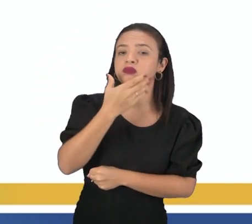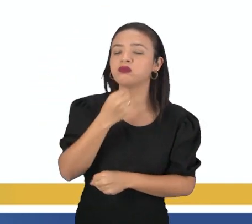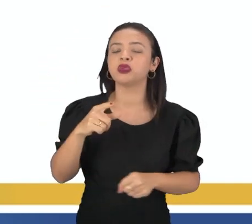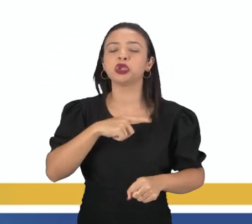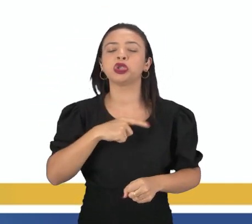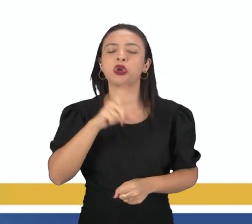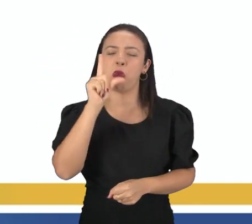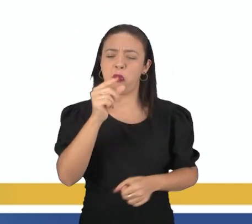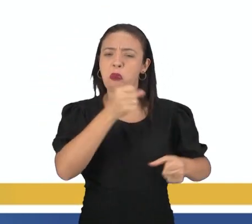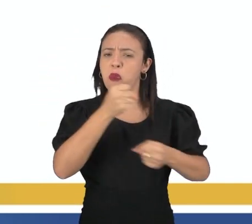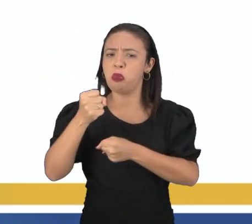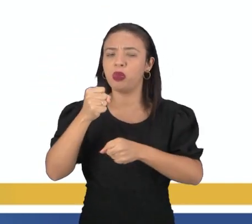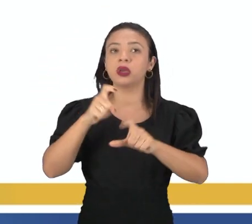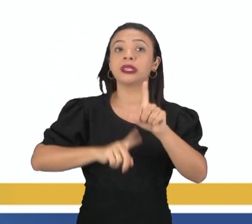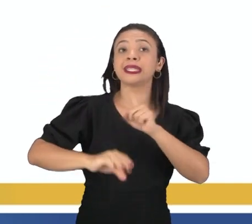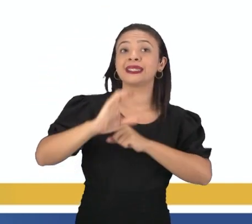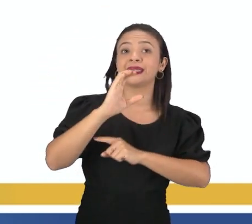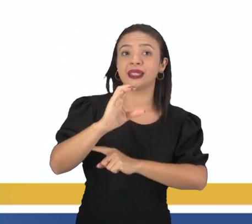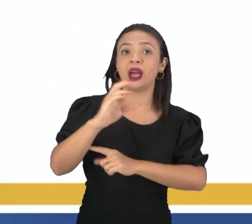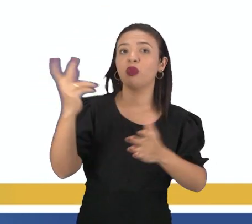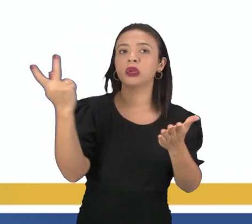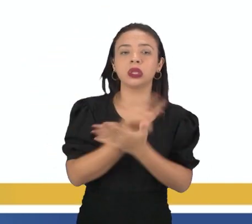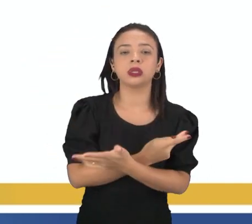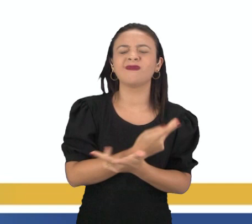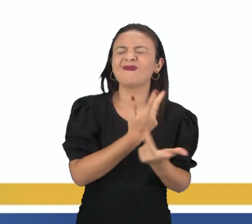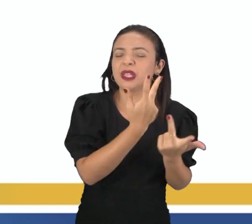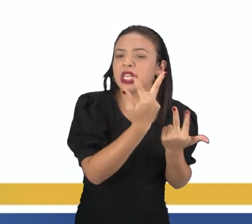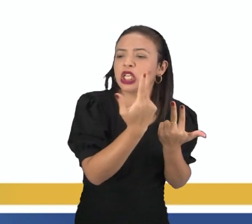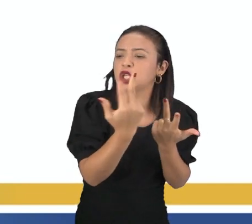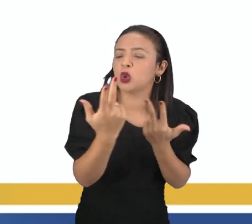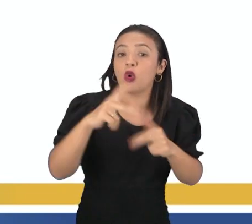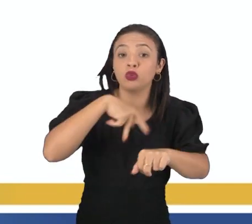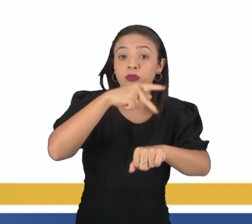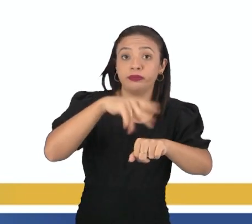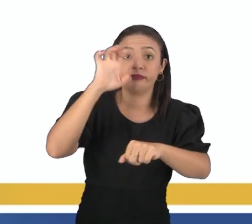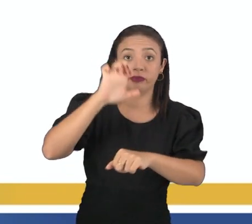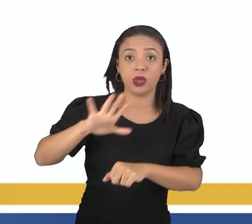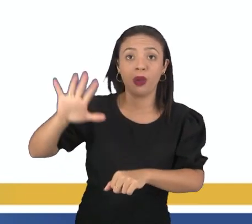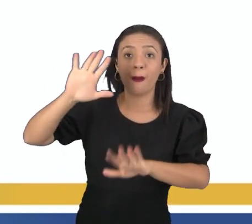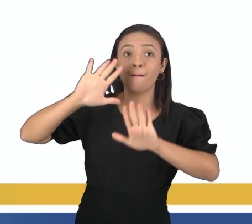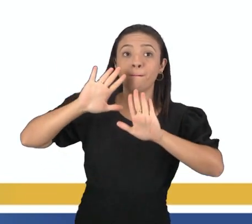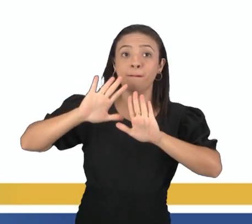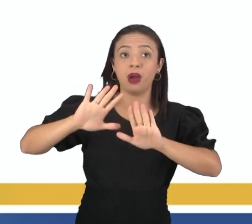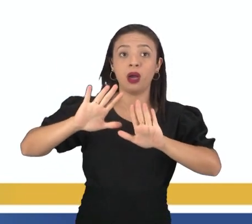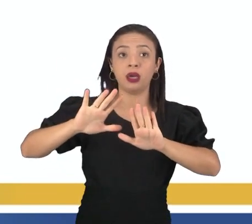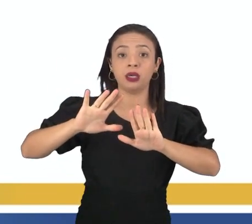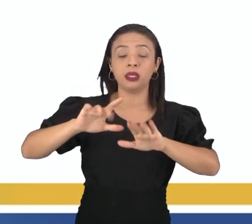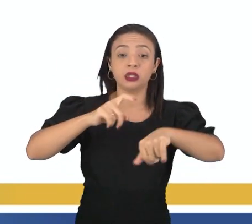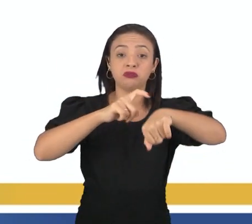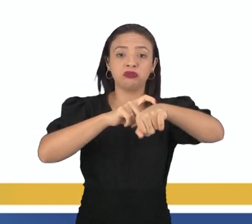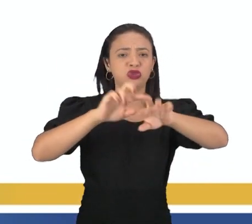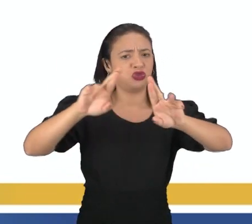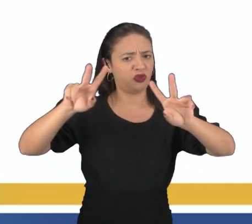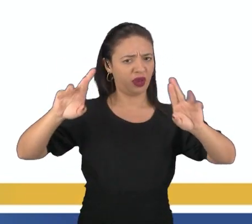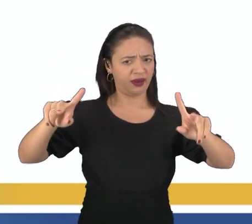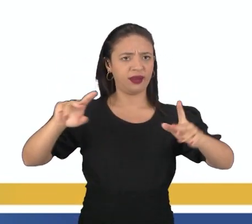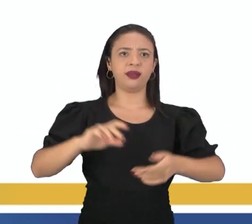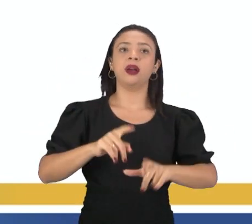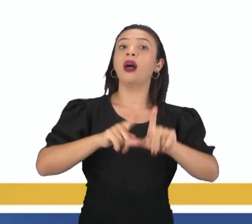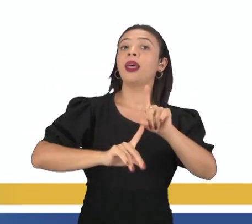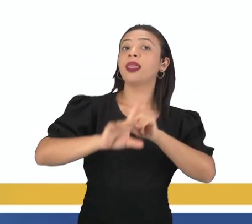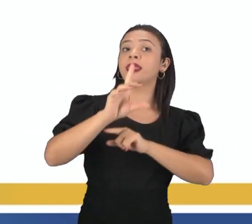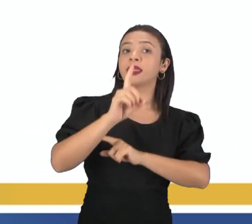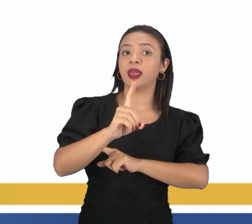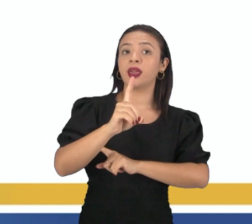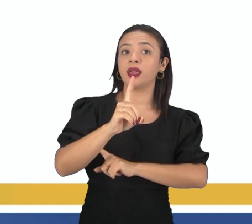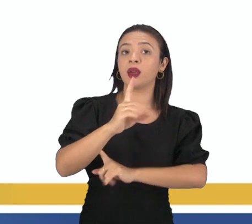poder. Letra C, ocorreu de maneira similar nos países europeus, entretanto, em tempos distintos. Ou